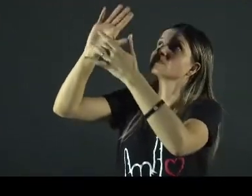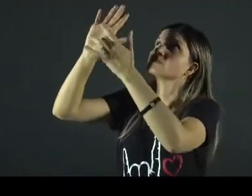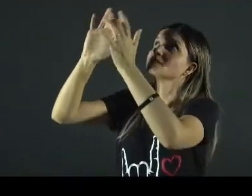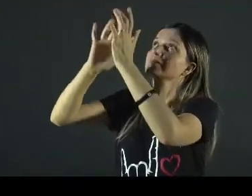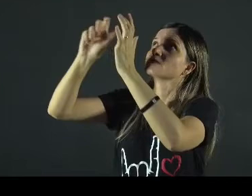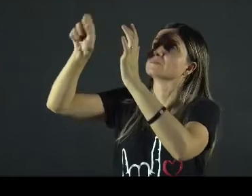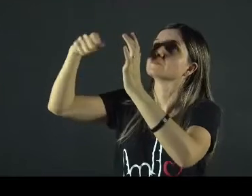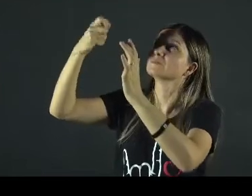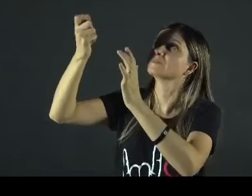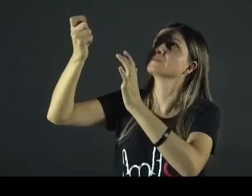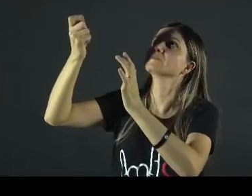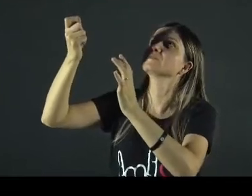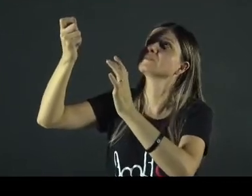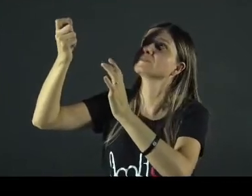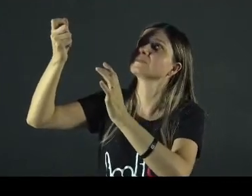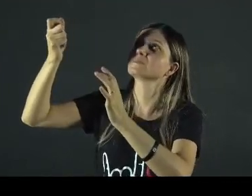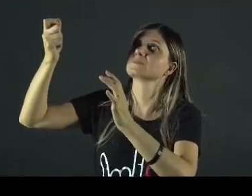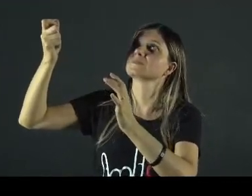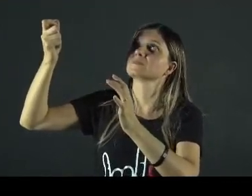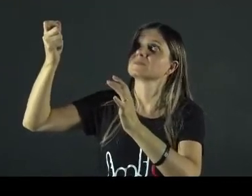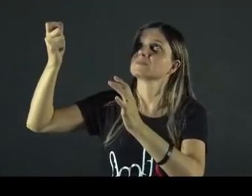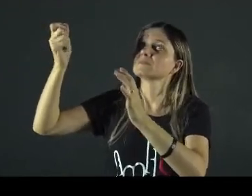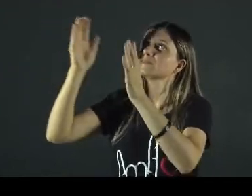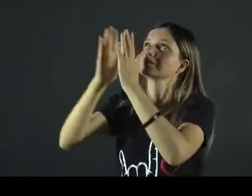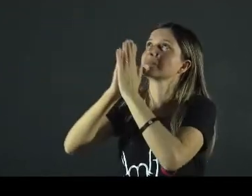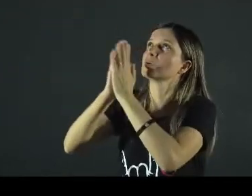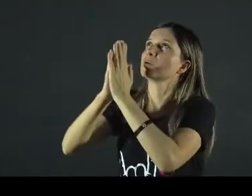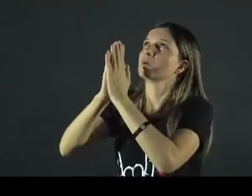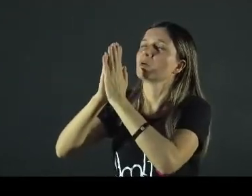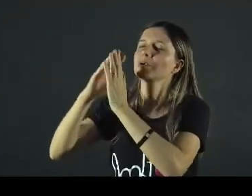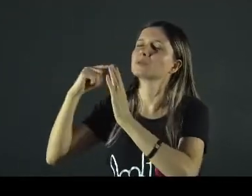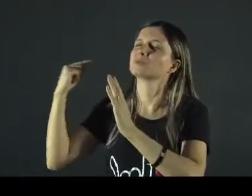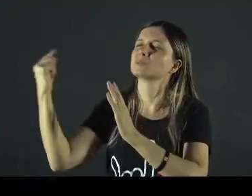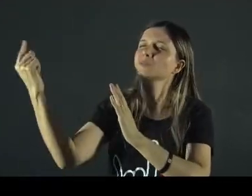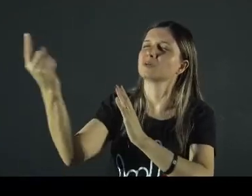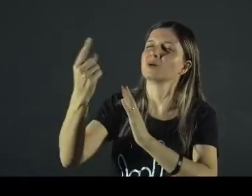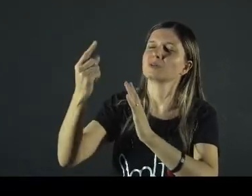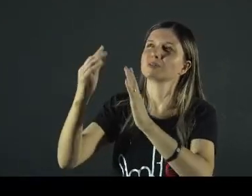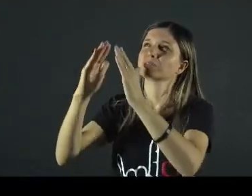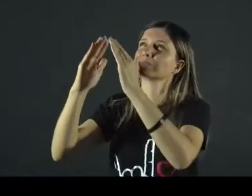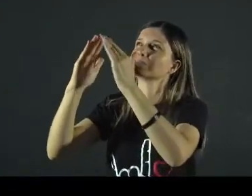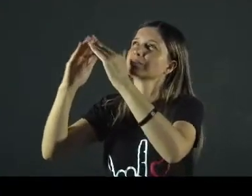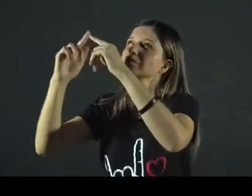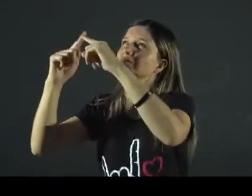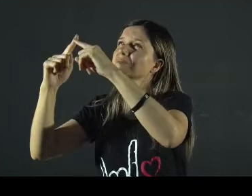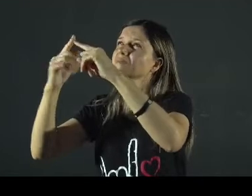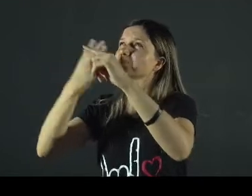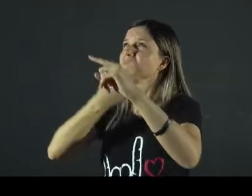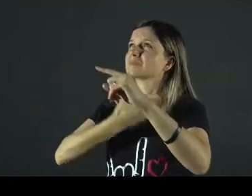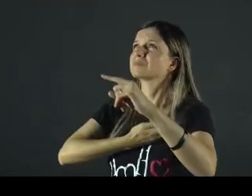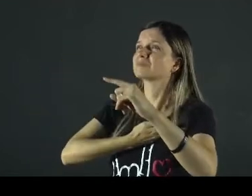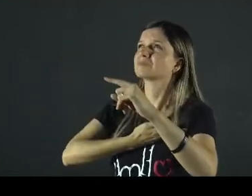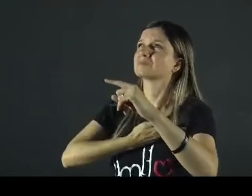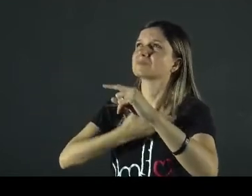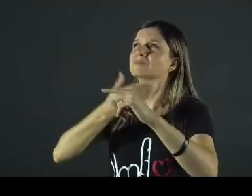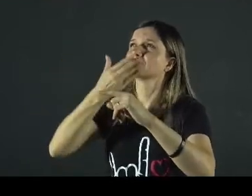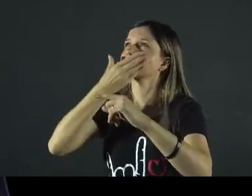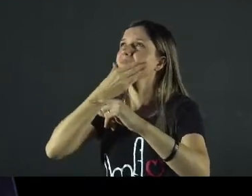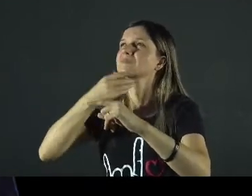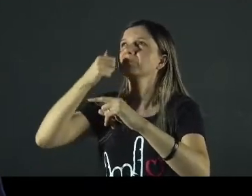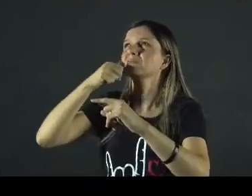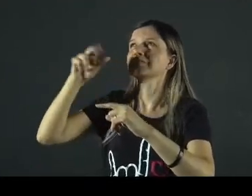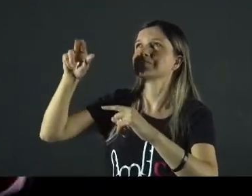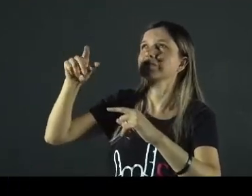Jesus que eu oro. Eu oro pelos meus irmãos, pelos meus amigos, por aqueles que